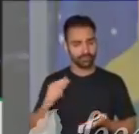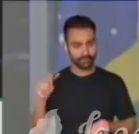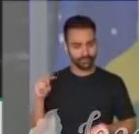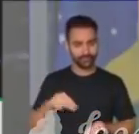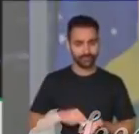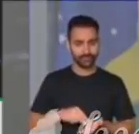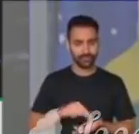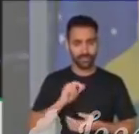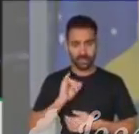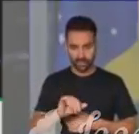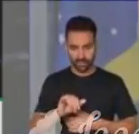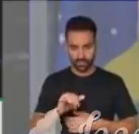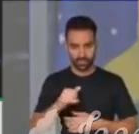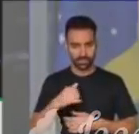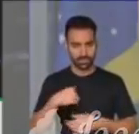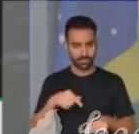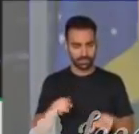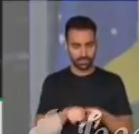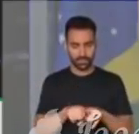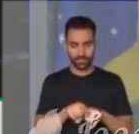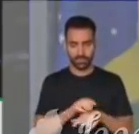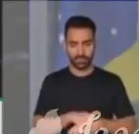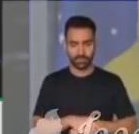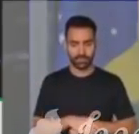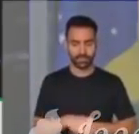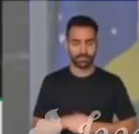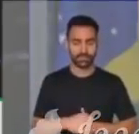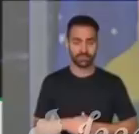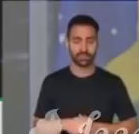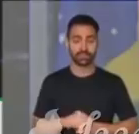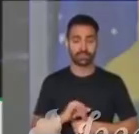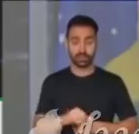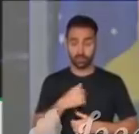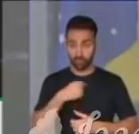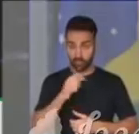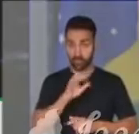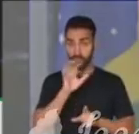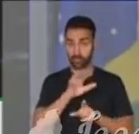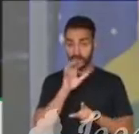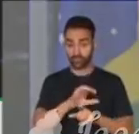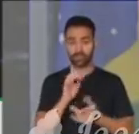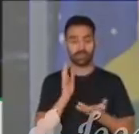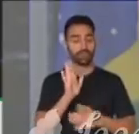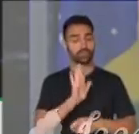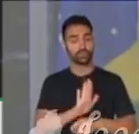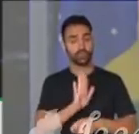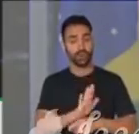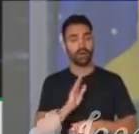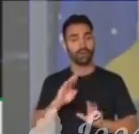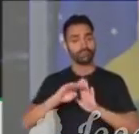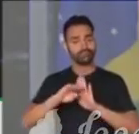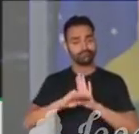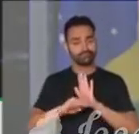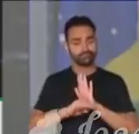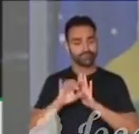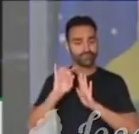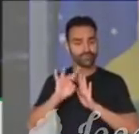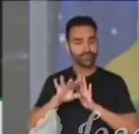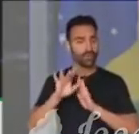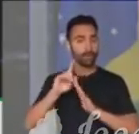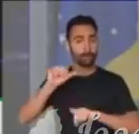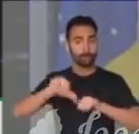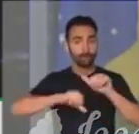Se eu puder humildemente aqui influenciar meus outros colegas, se eu puder contribuir com pautas, não só na questão de